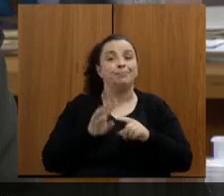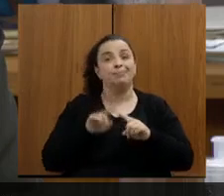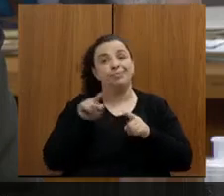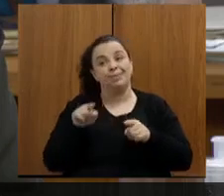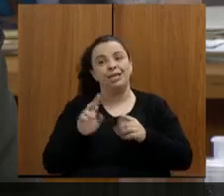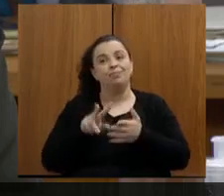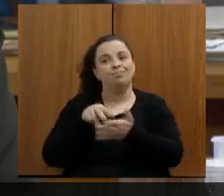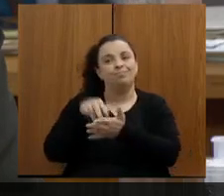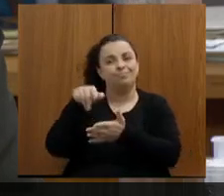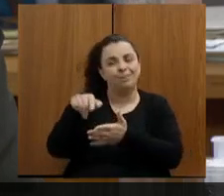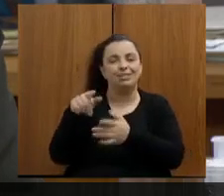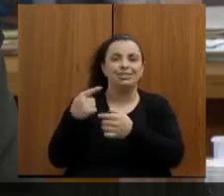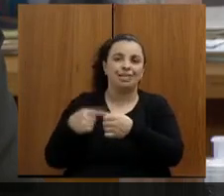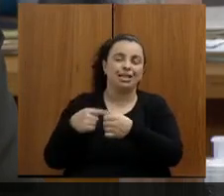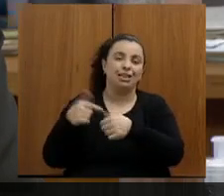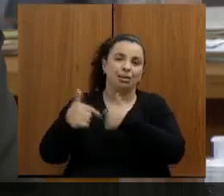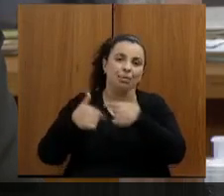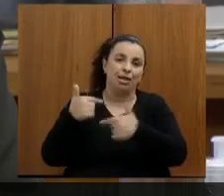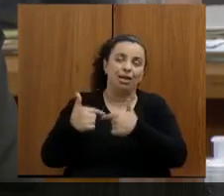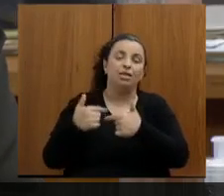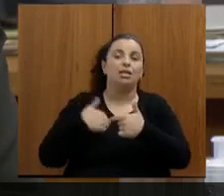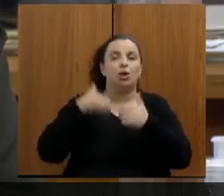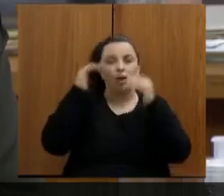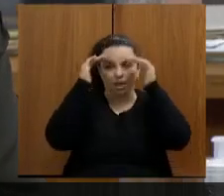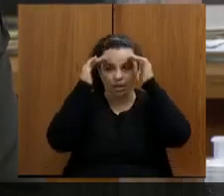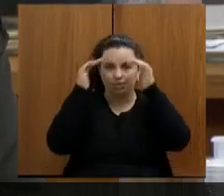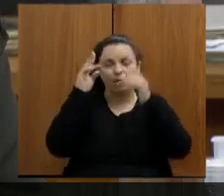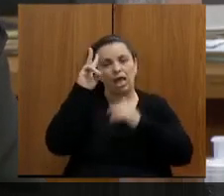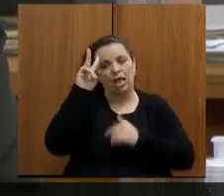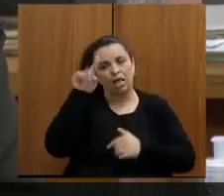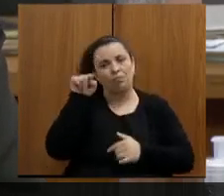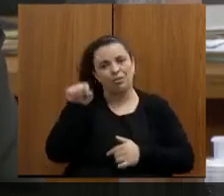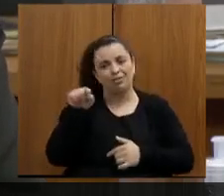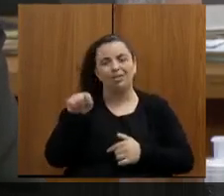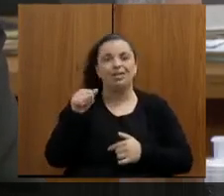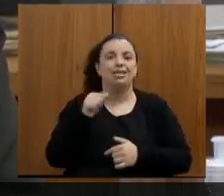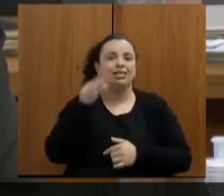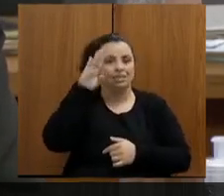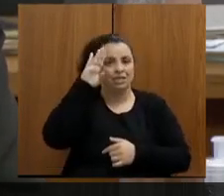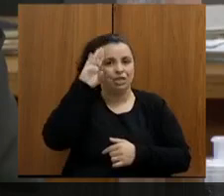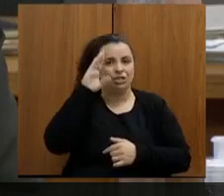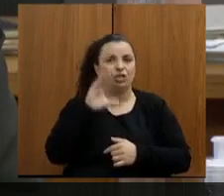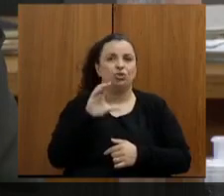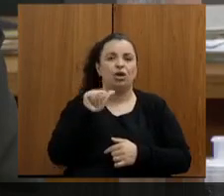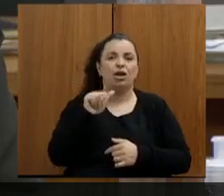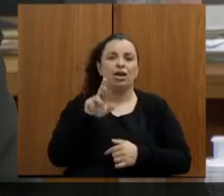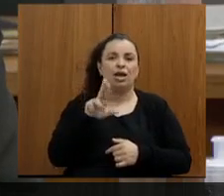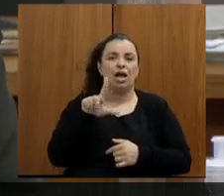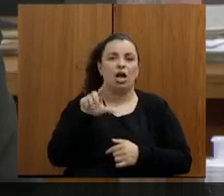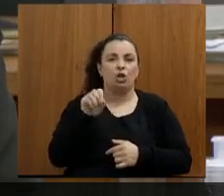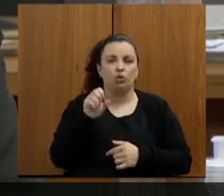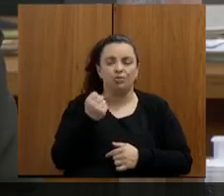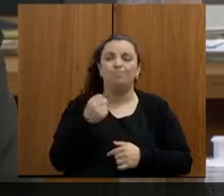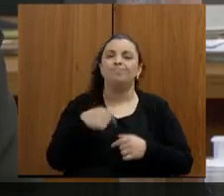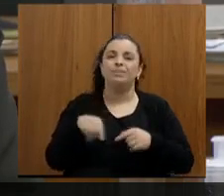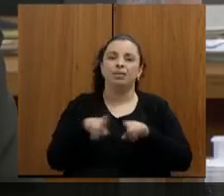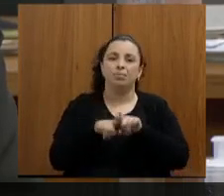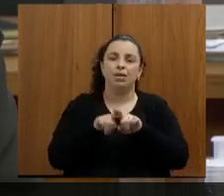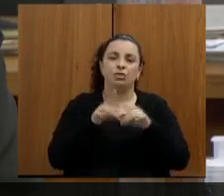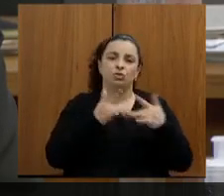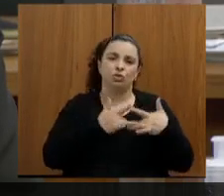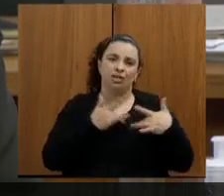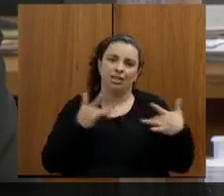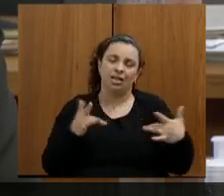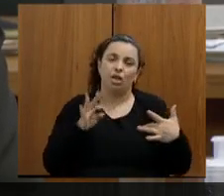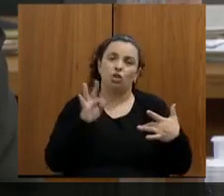respeito à memória do nosso Sargento Carlos Roberto e nossa solidariedade a toda a família Bombeiro